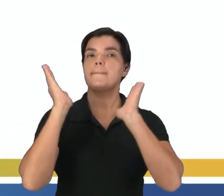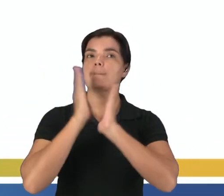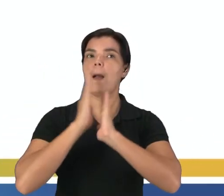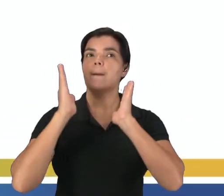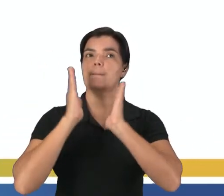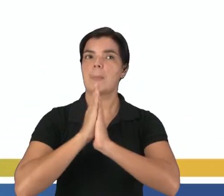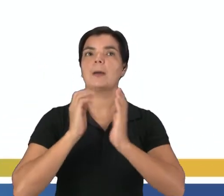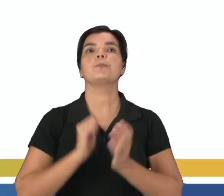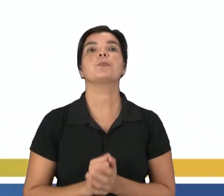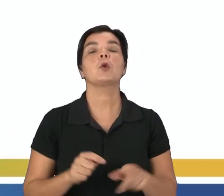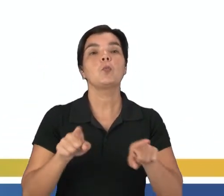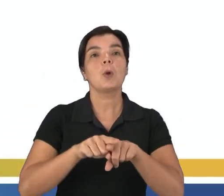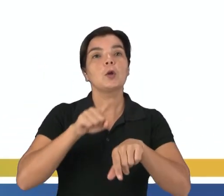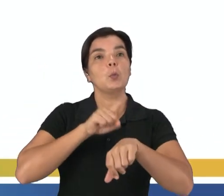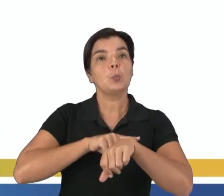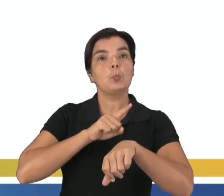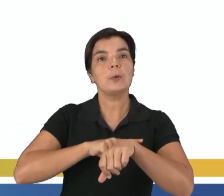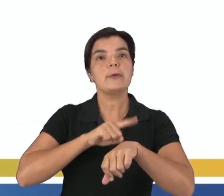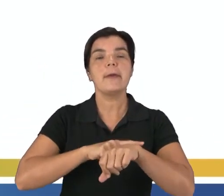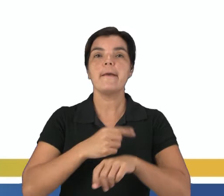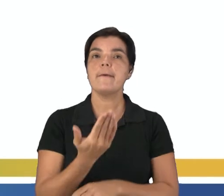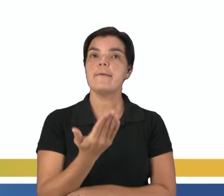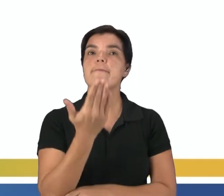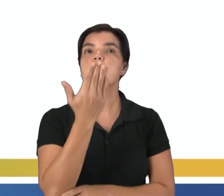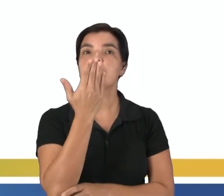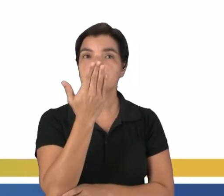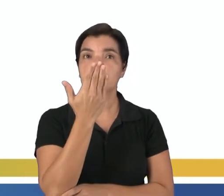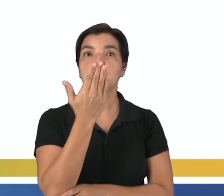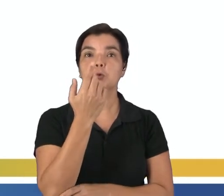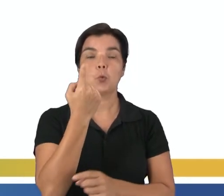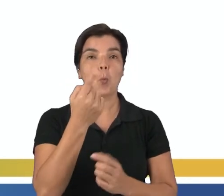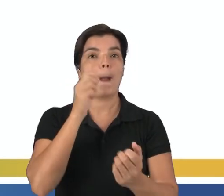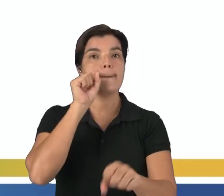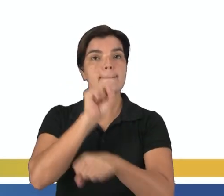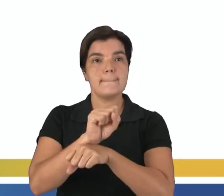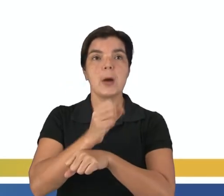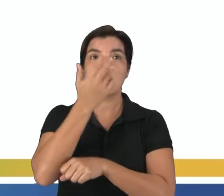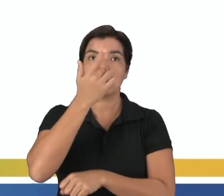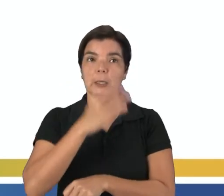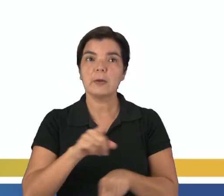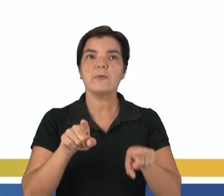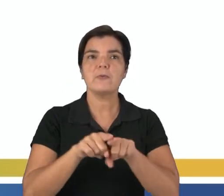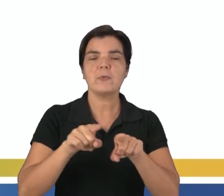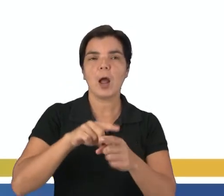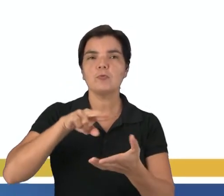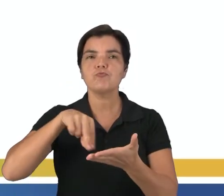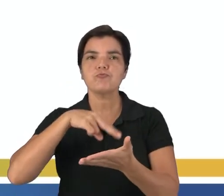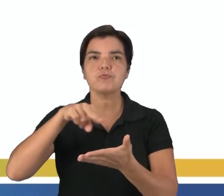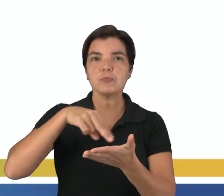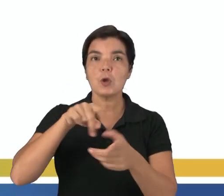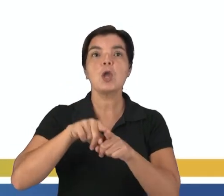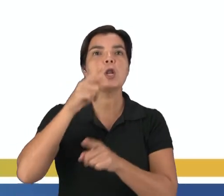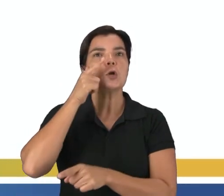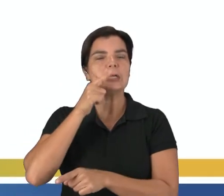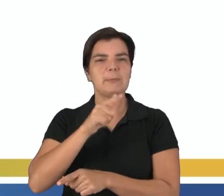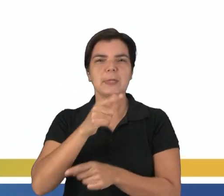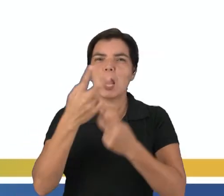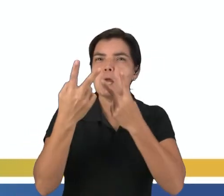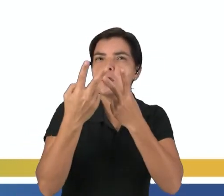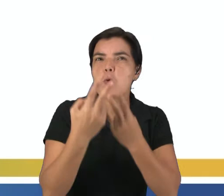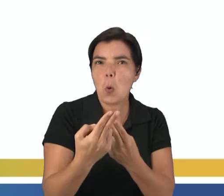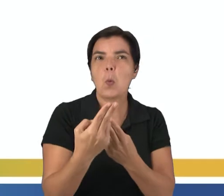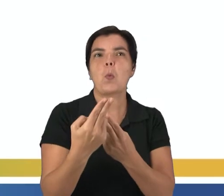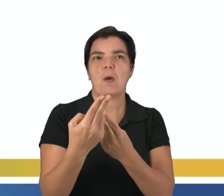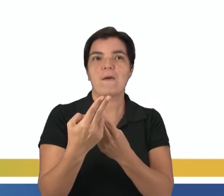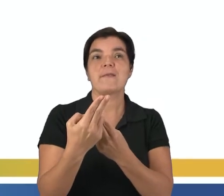bate palma. Em um determinado momento, ele para na frente de uma criança e faz um tipo de dança. Se ela conseguir